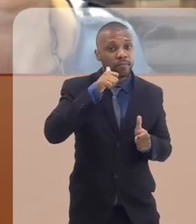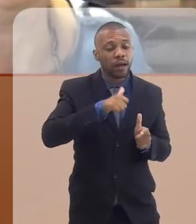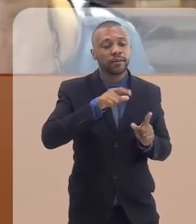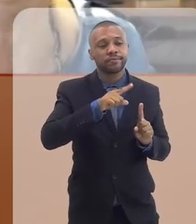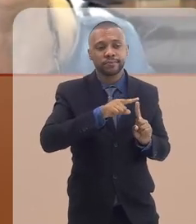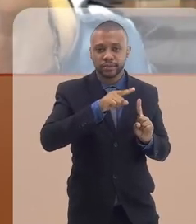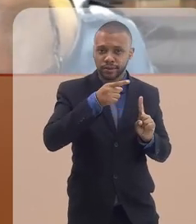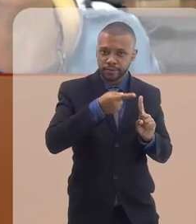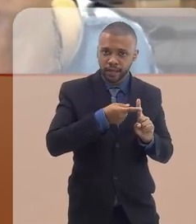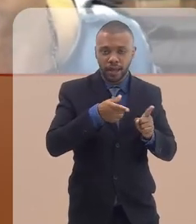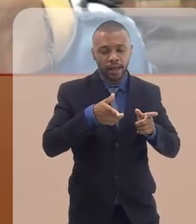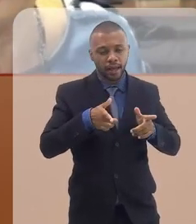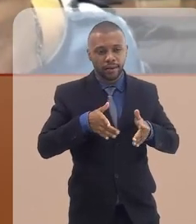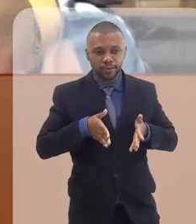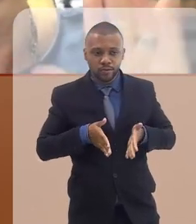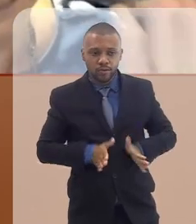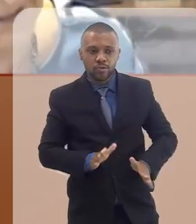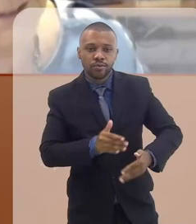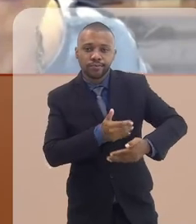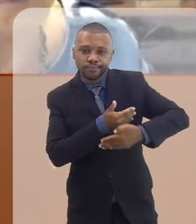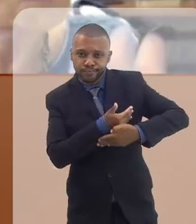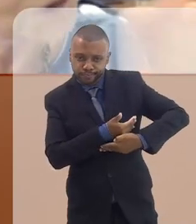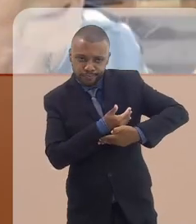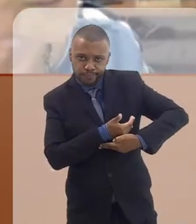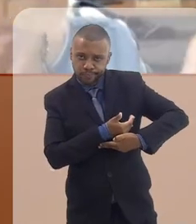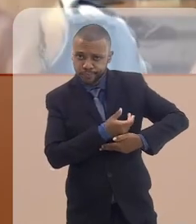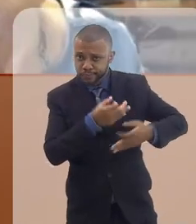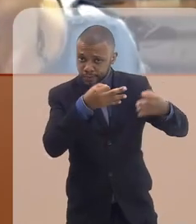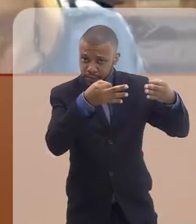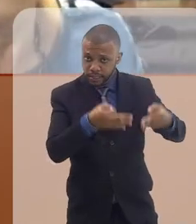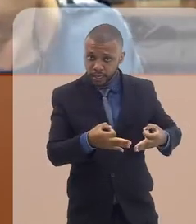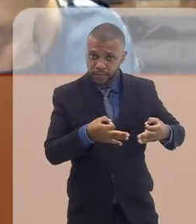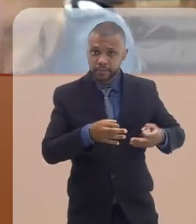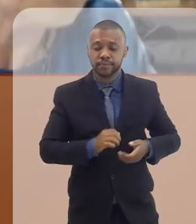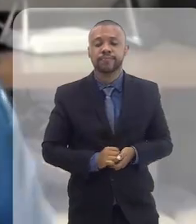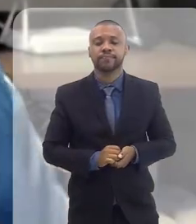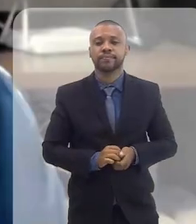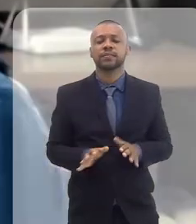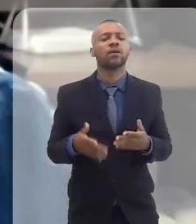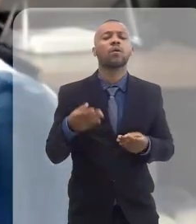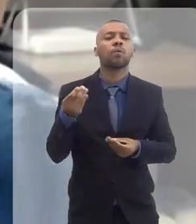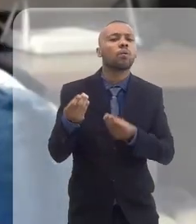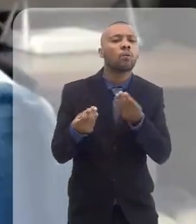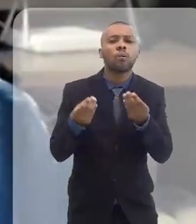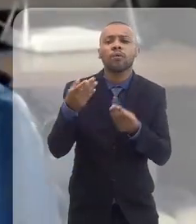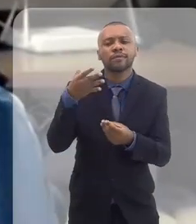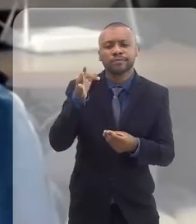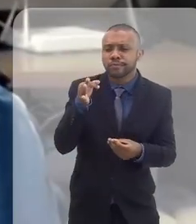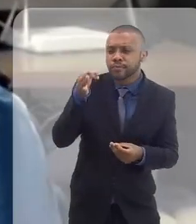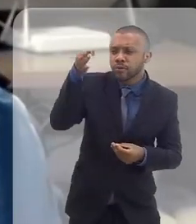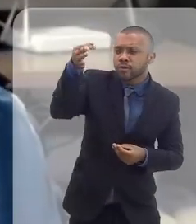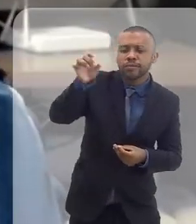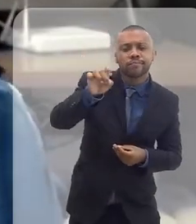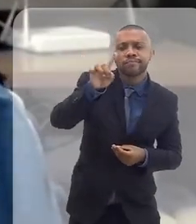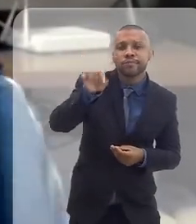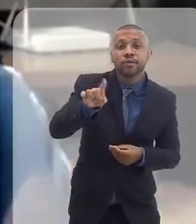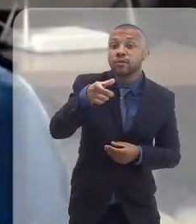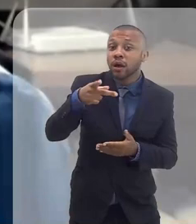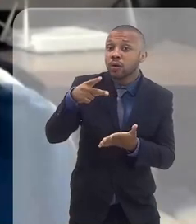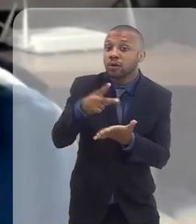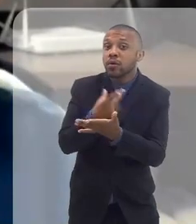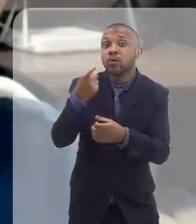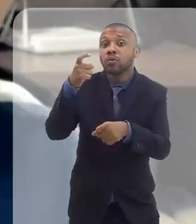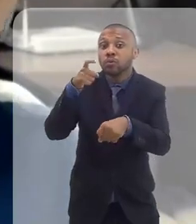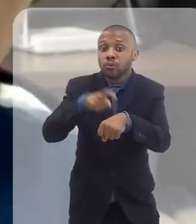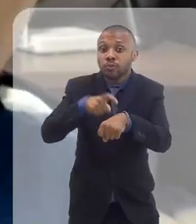feminina engravidar e dar à luz. Tá certo? Isso é. E como é que vai ser? E